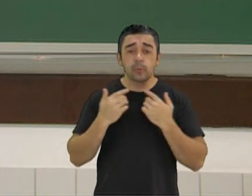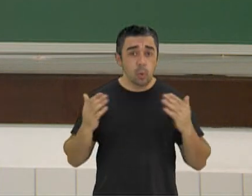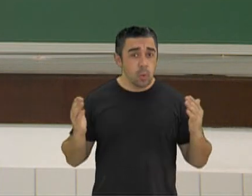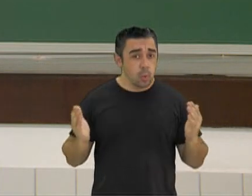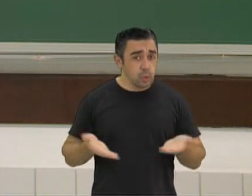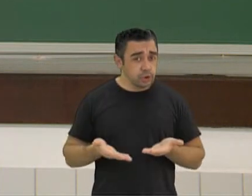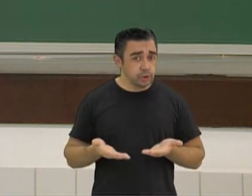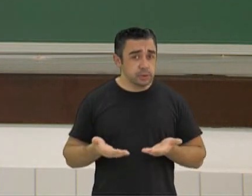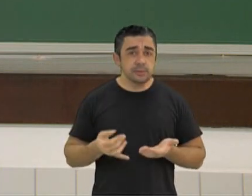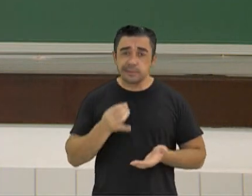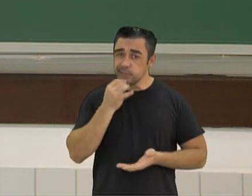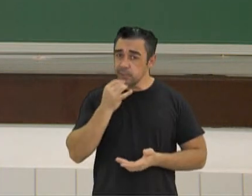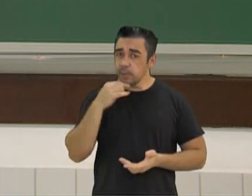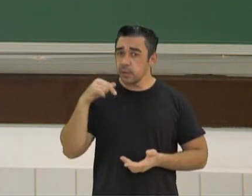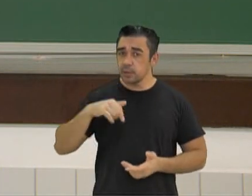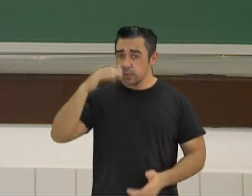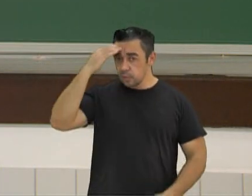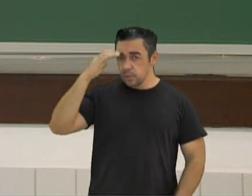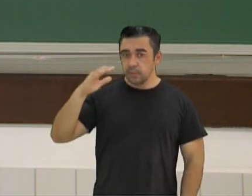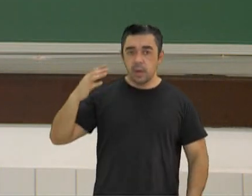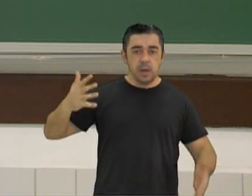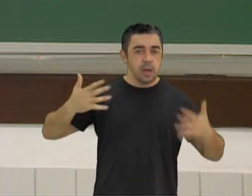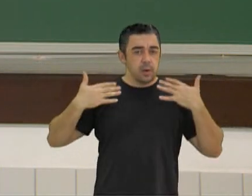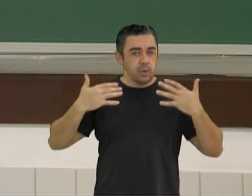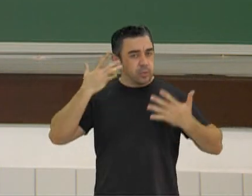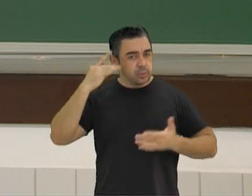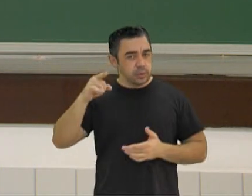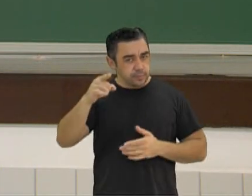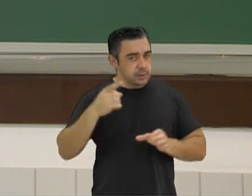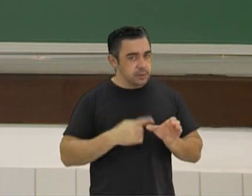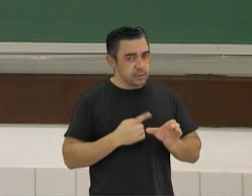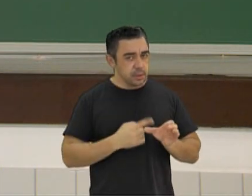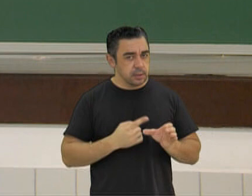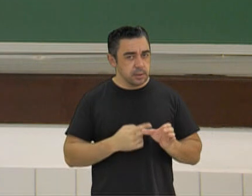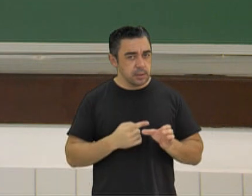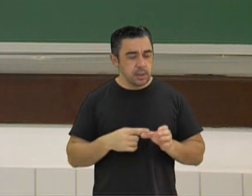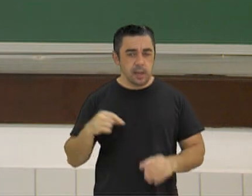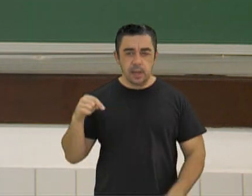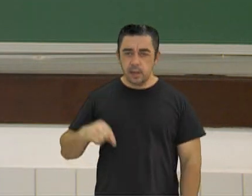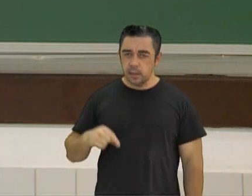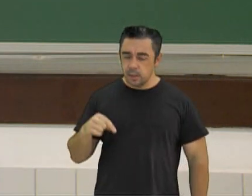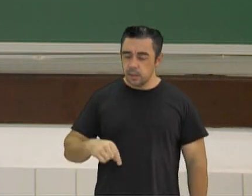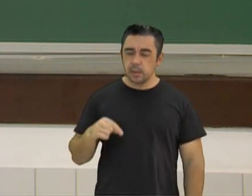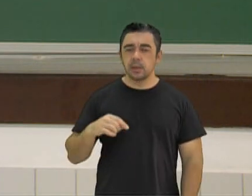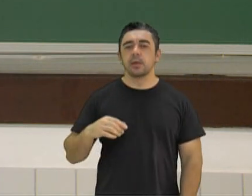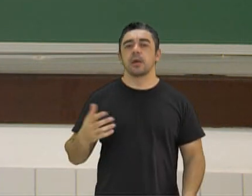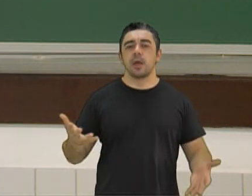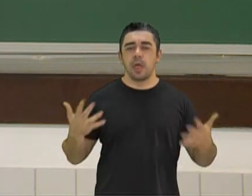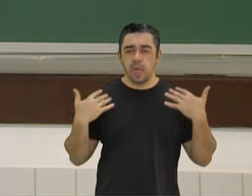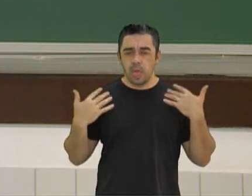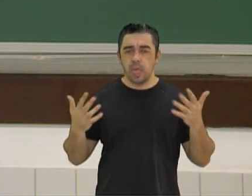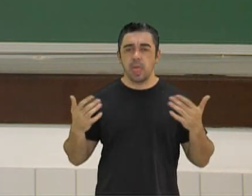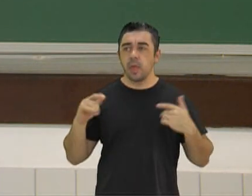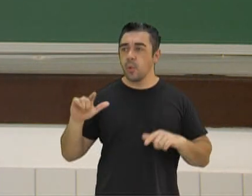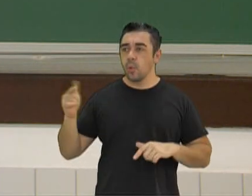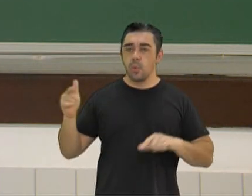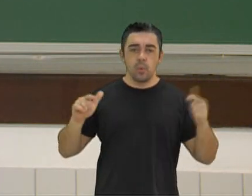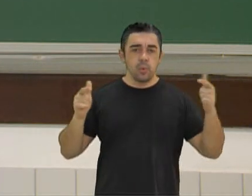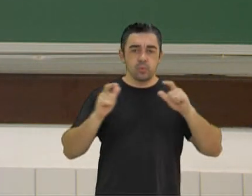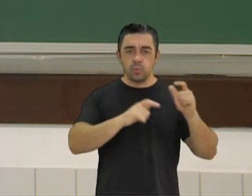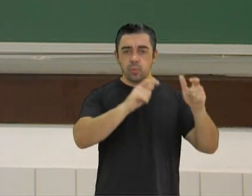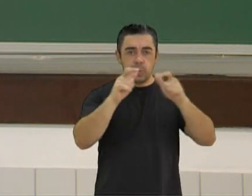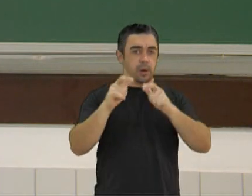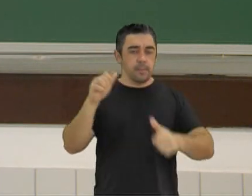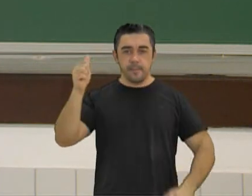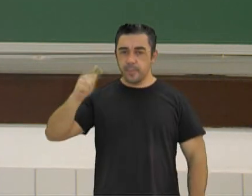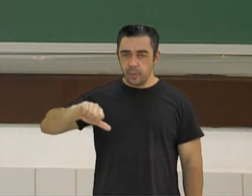porque tá um calor aqui em Curitiba hoje. Não sei de qual cidade vocês estão, mas normalmente quando faz calor aqui em Curitiba, nas outras regiões eles faz pior, né? Acho